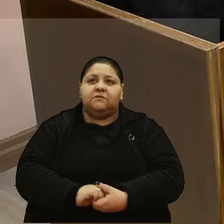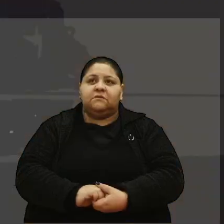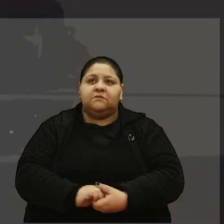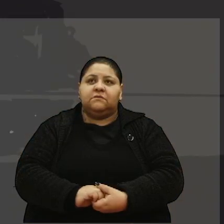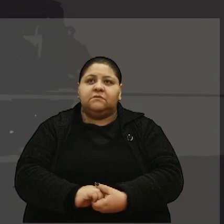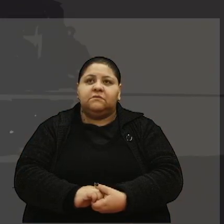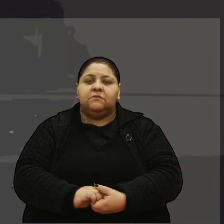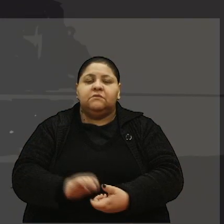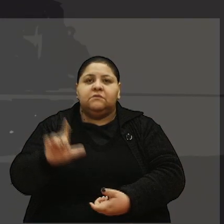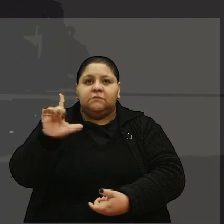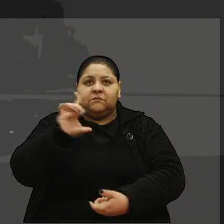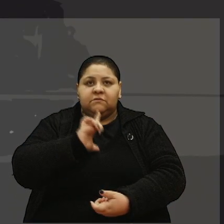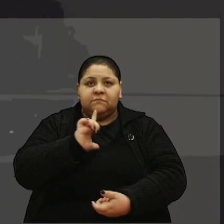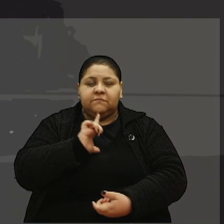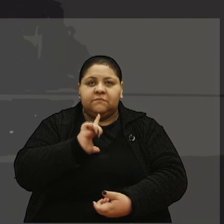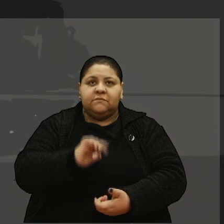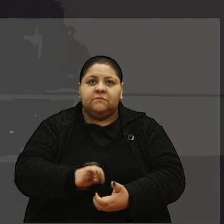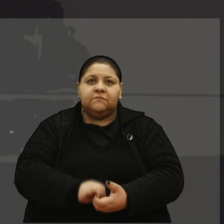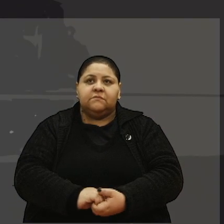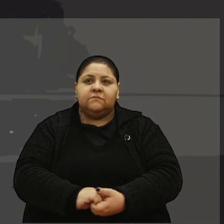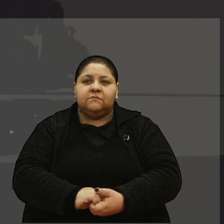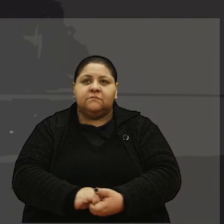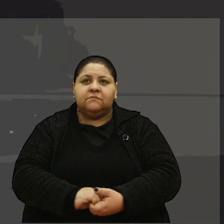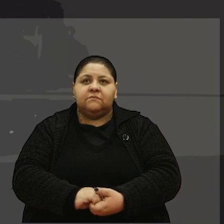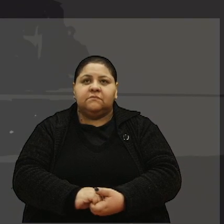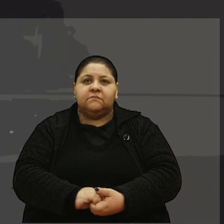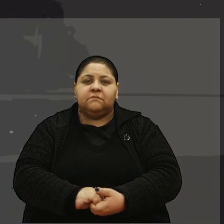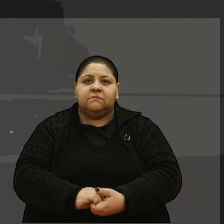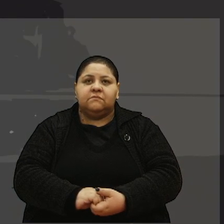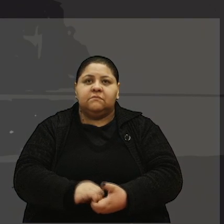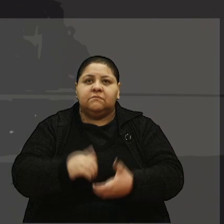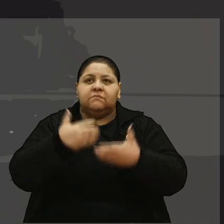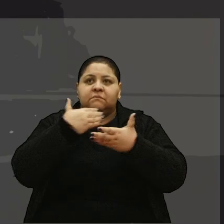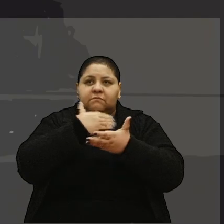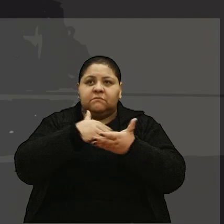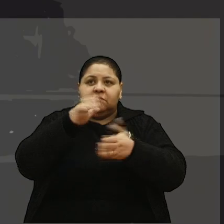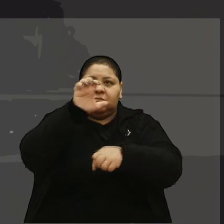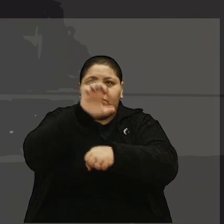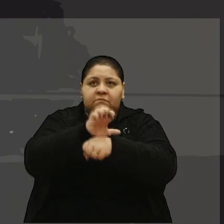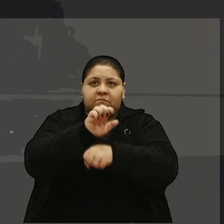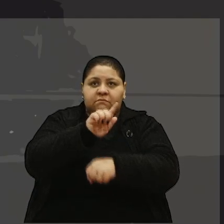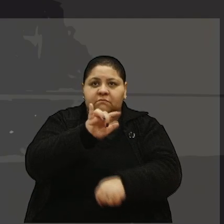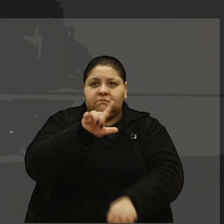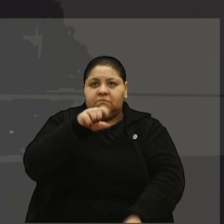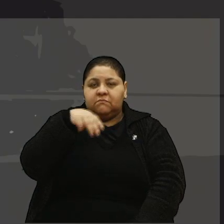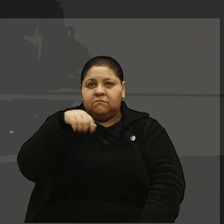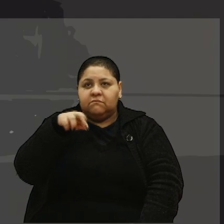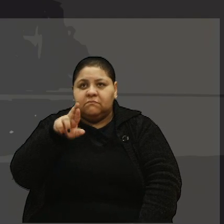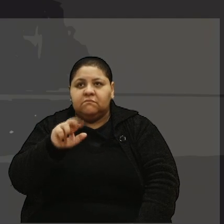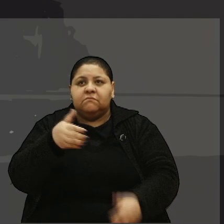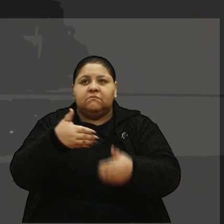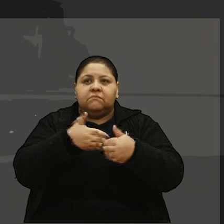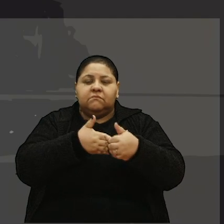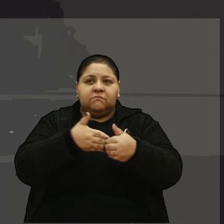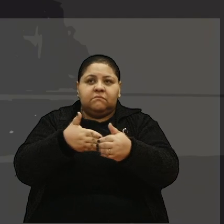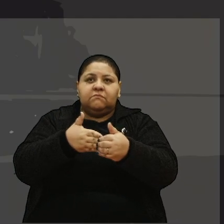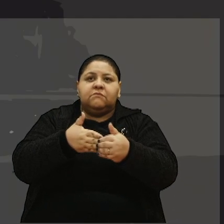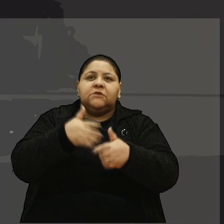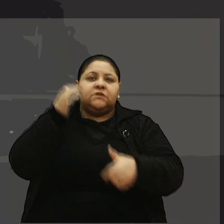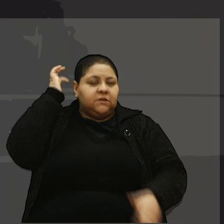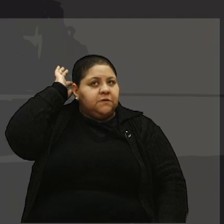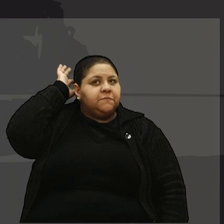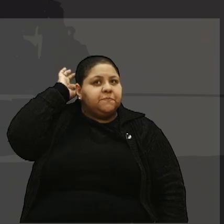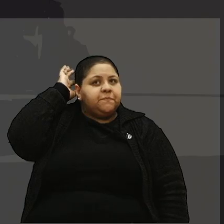Participei também com o secretário de Estado, Gilmar Socella, acompanhando todo o trabalho do